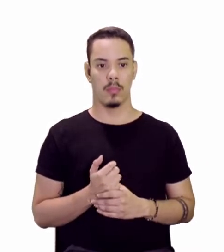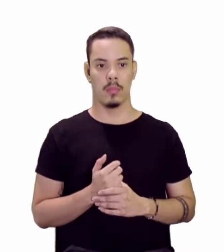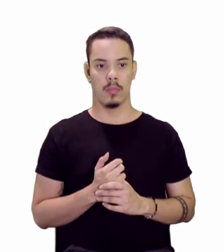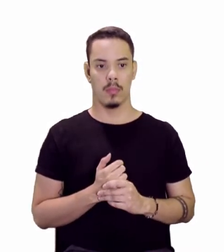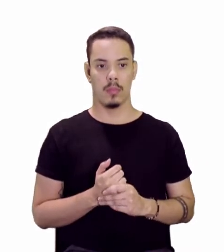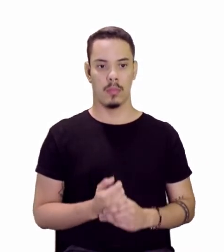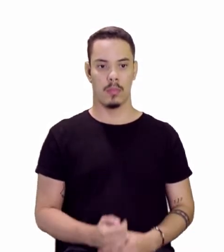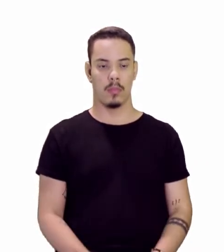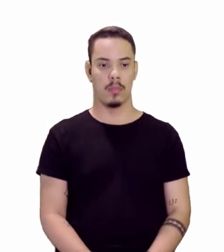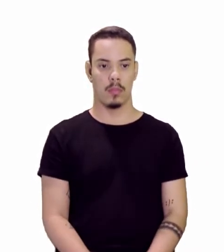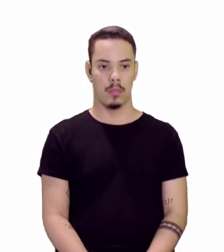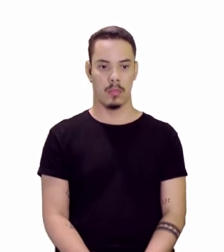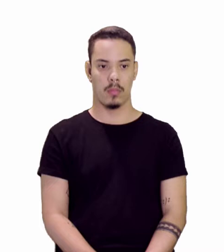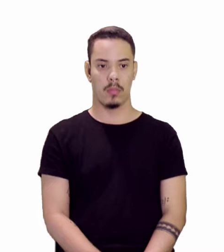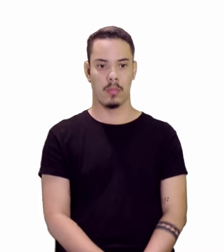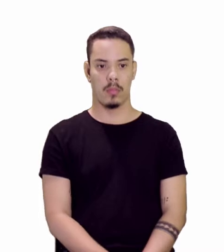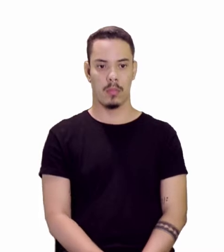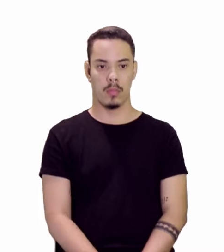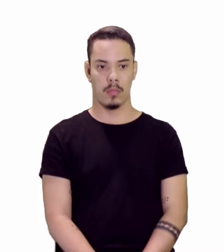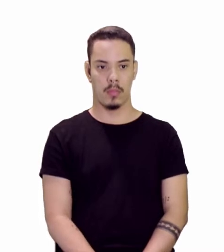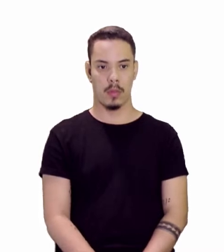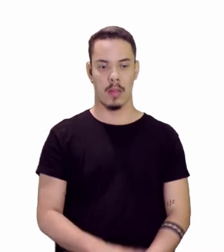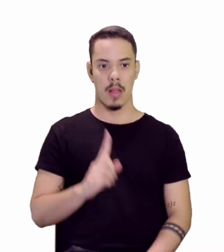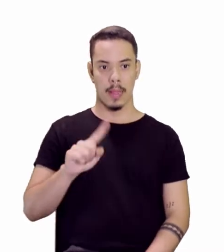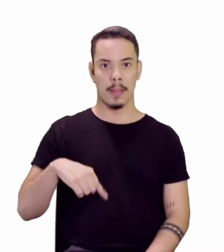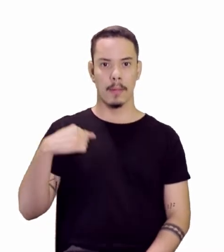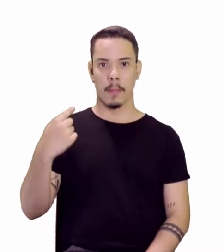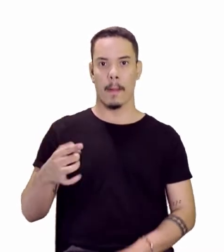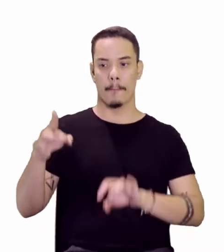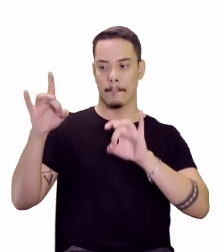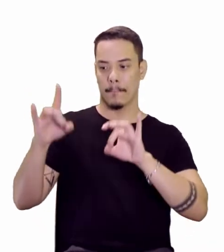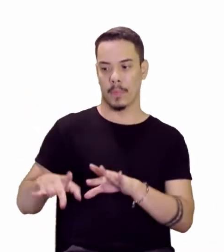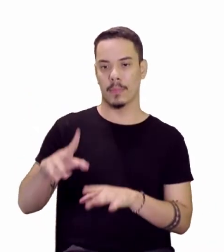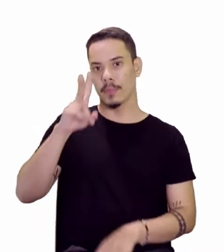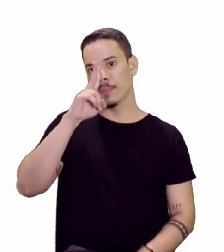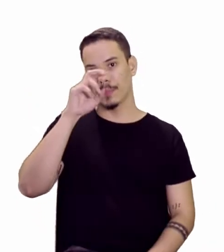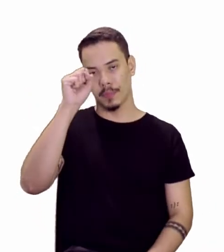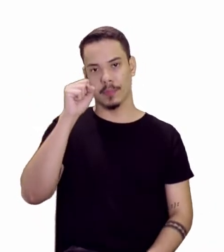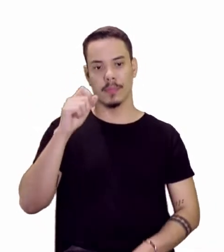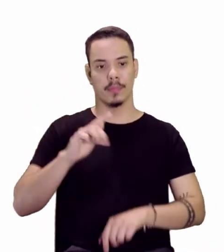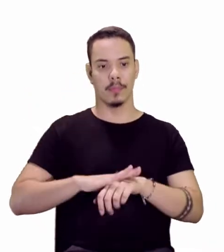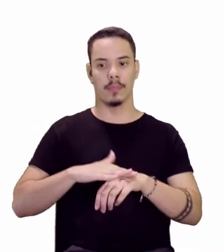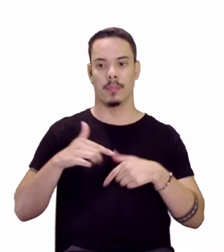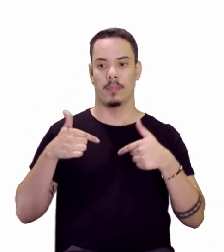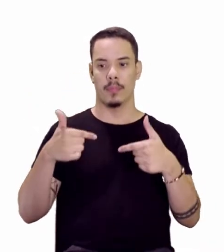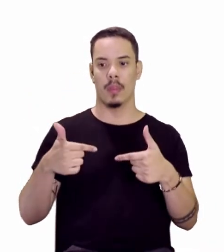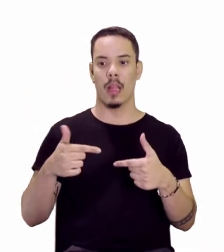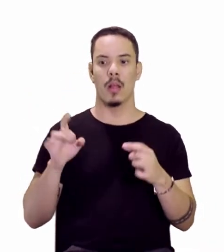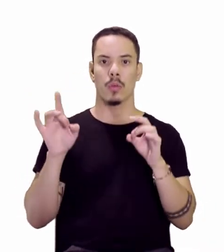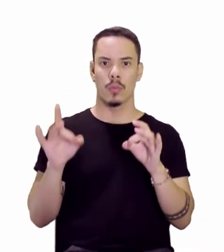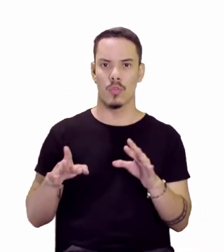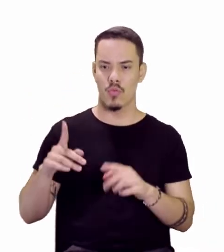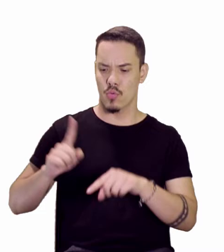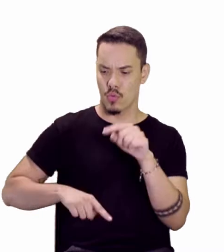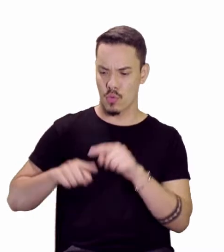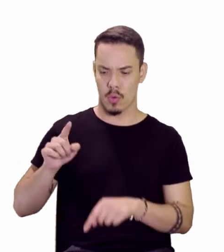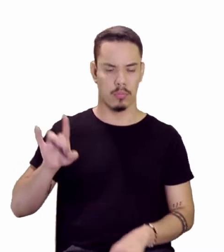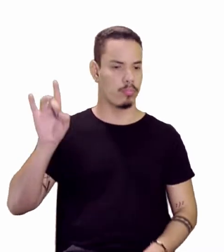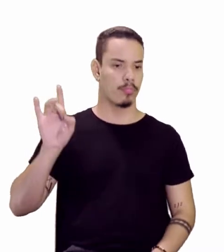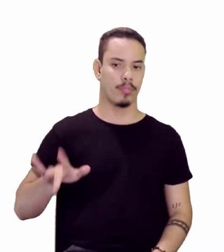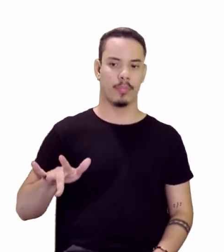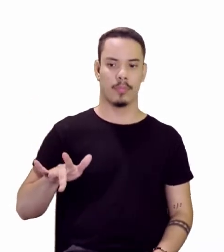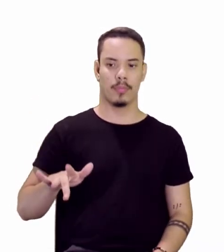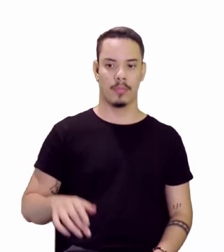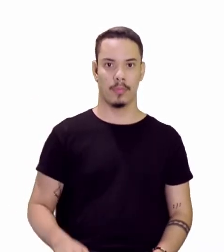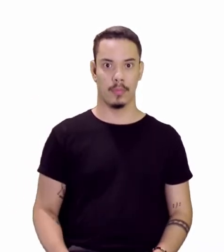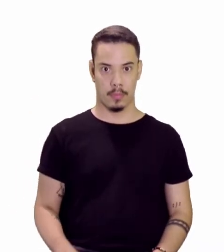é abandonado as forças que estarão atuando sobre ele. Então, eu coloquei lá, né? Deixou o corpo lá. Abandonou.